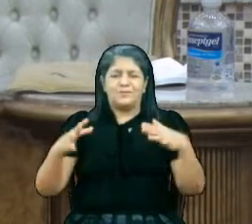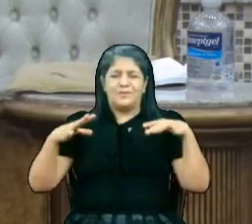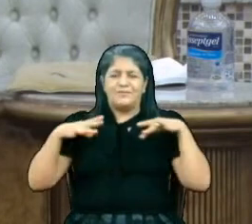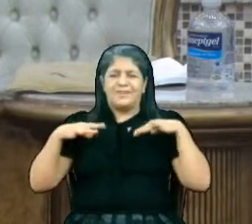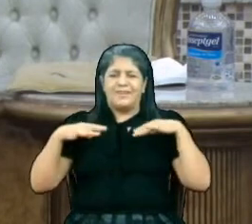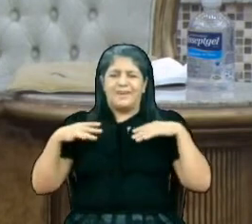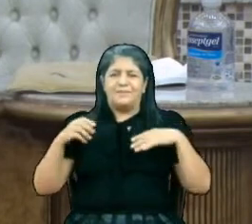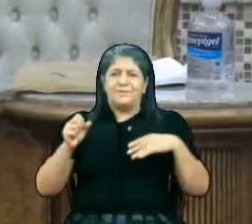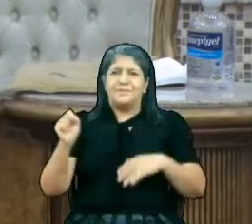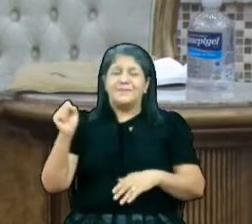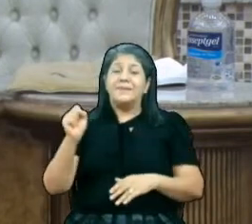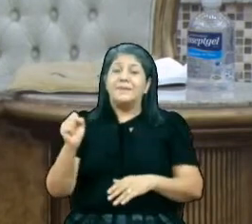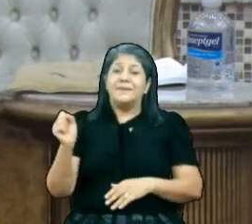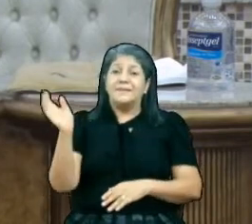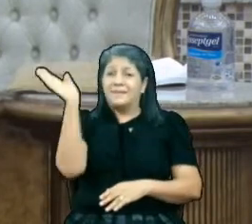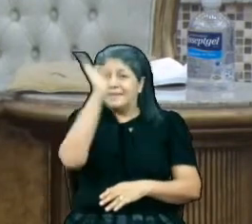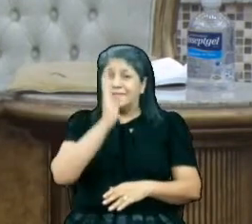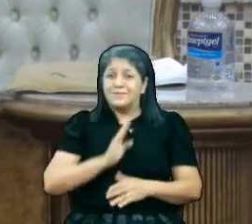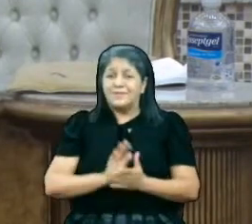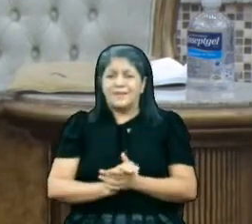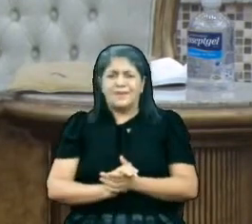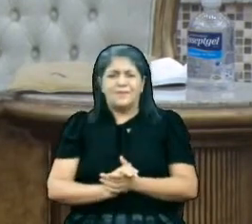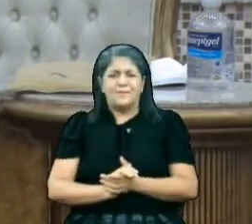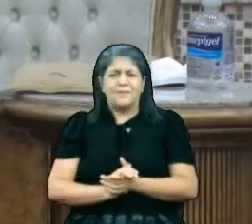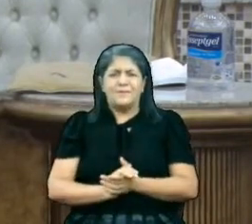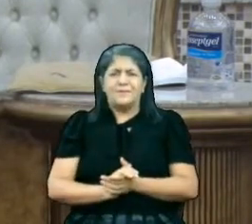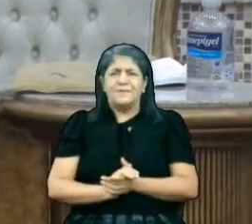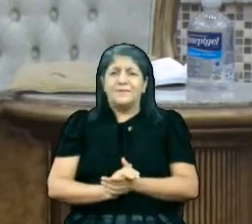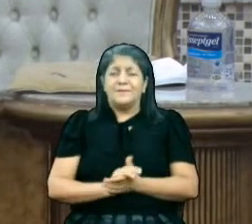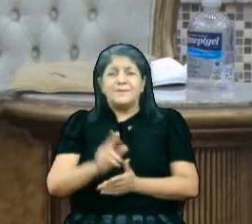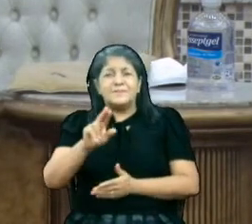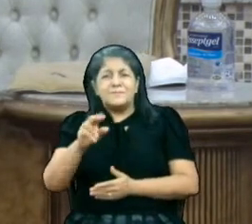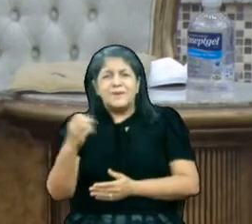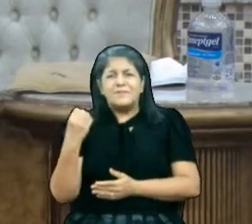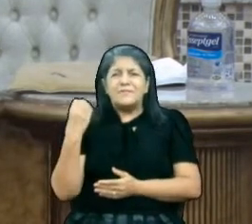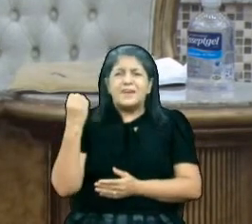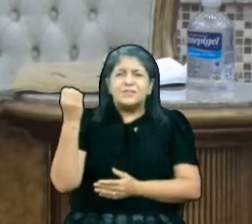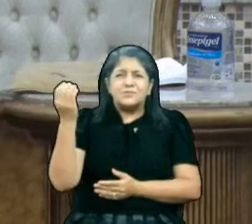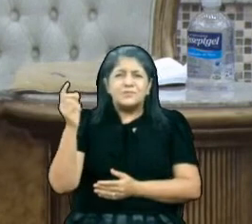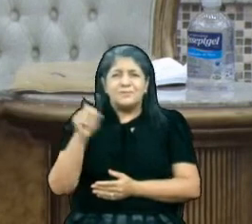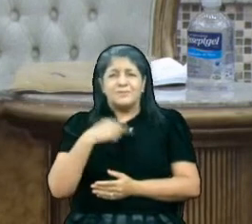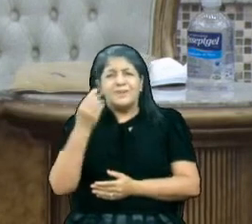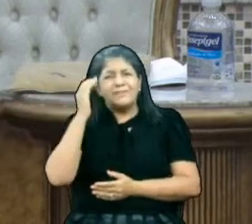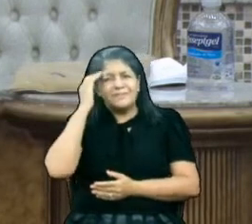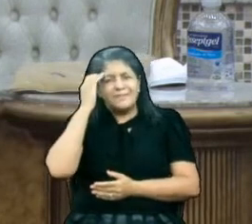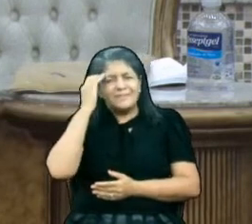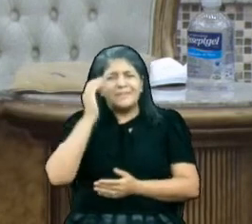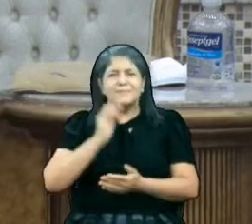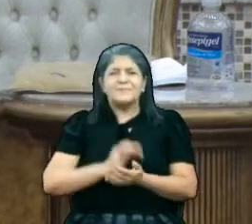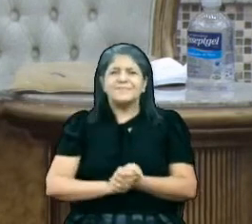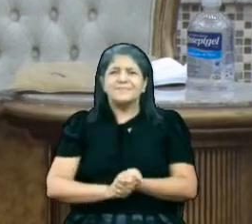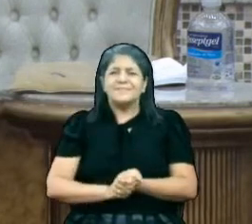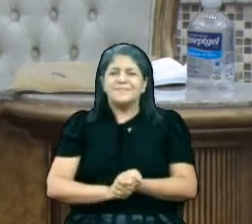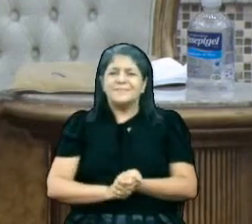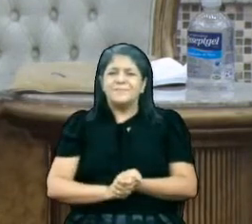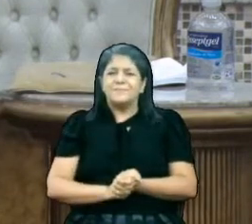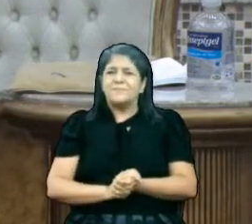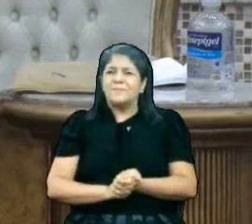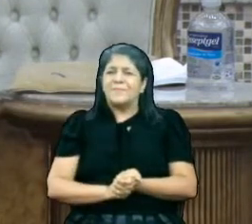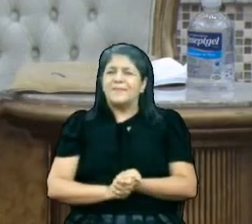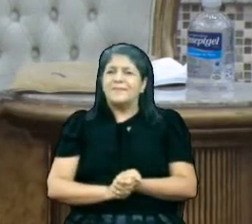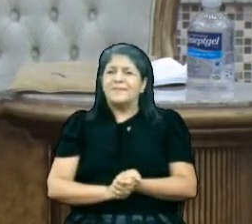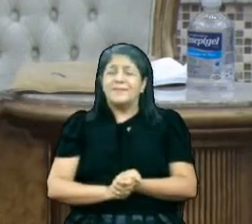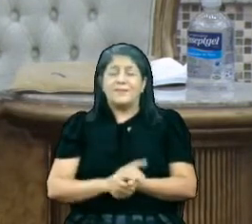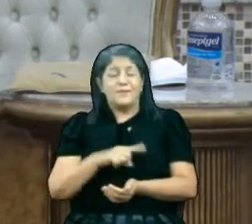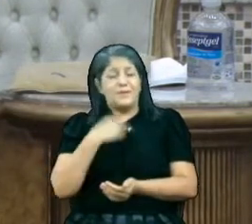e muitos irmãos viajaram e a gente entende isso é nós estamos aqui morando nesse